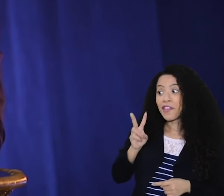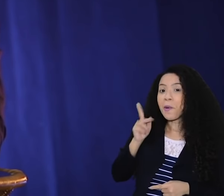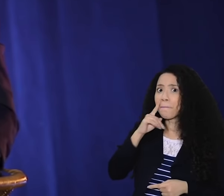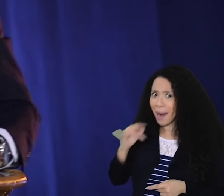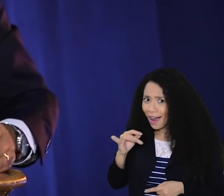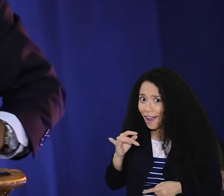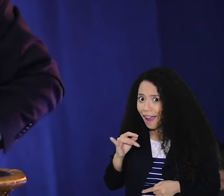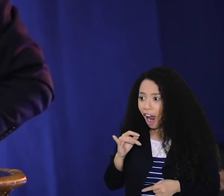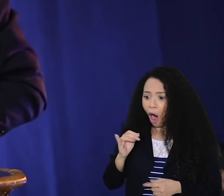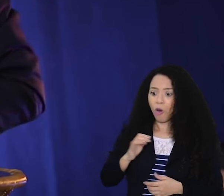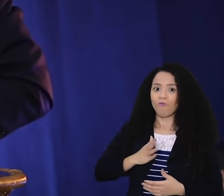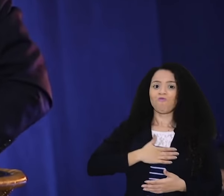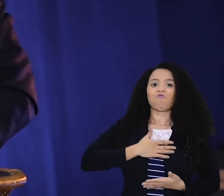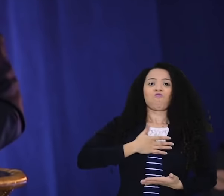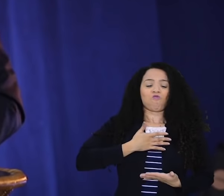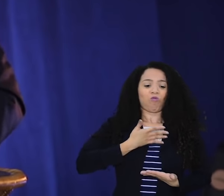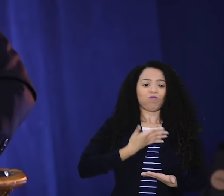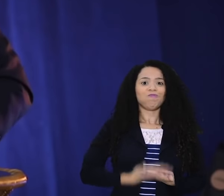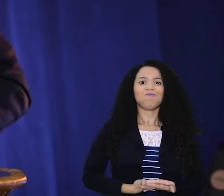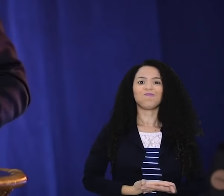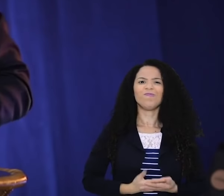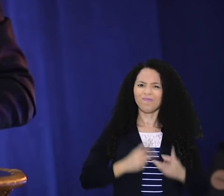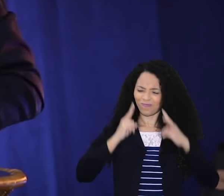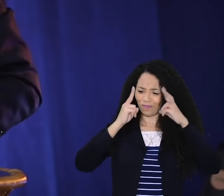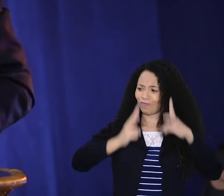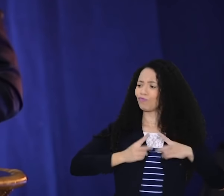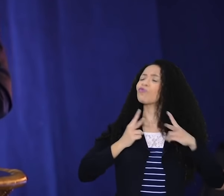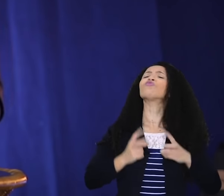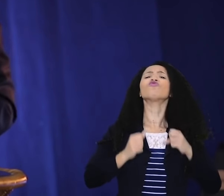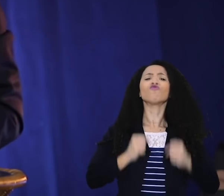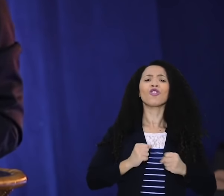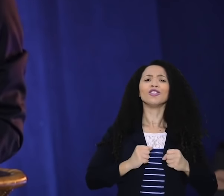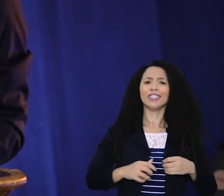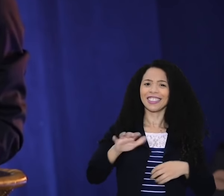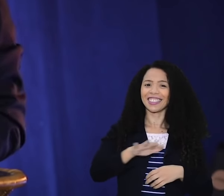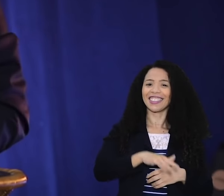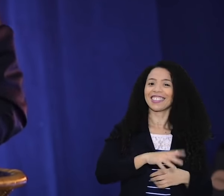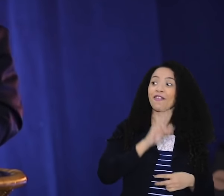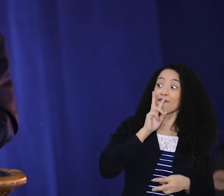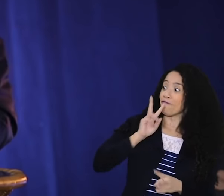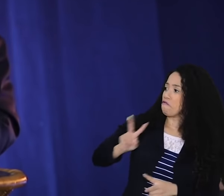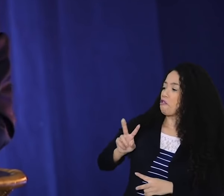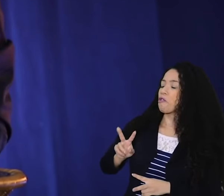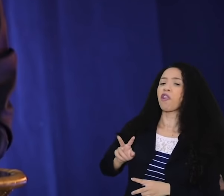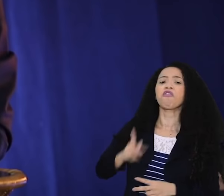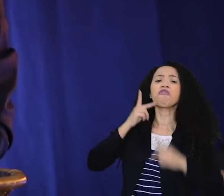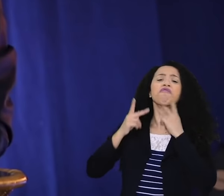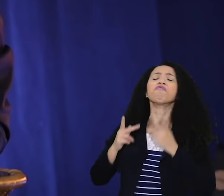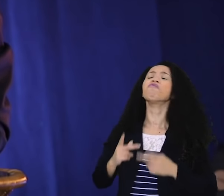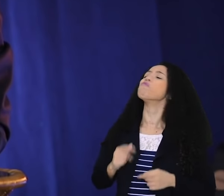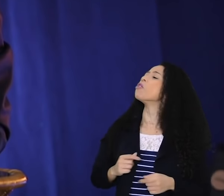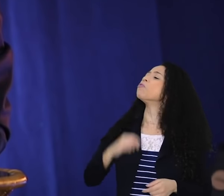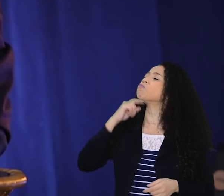perto, ele se enche de força. Se vira para trás, assim, com aquela ousadia, e fala de